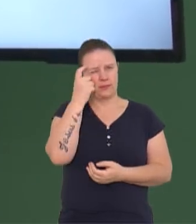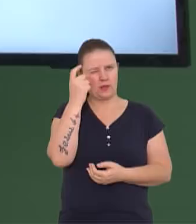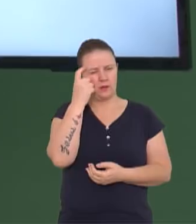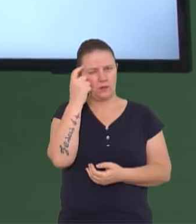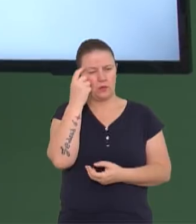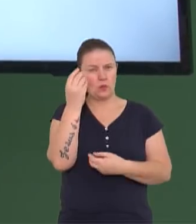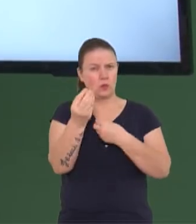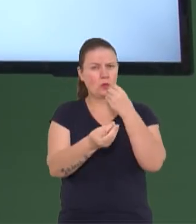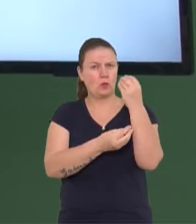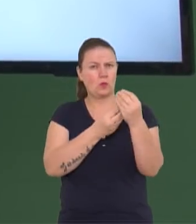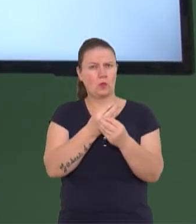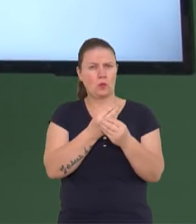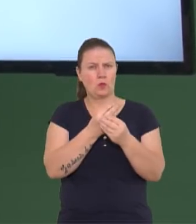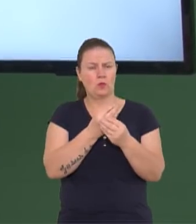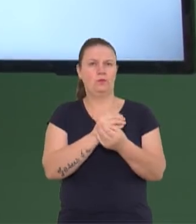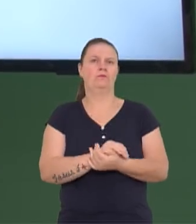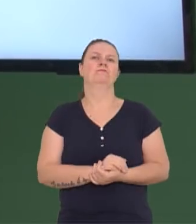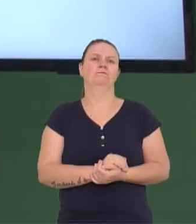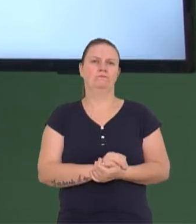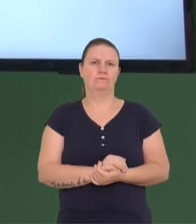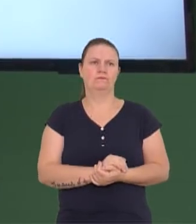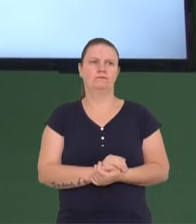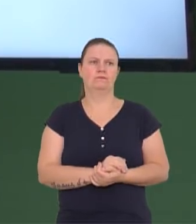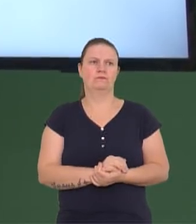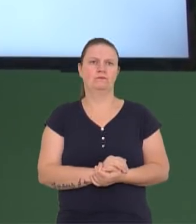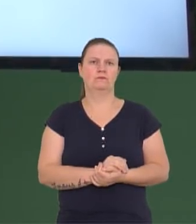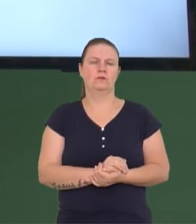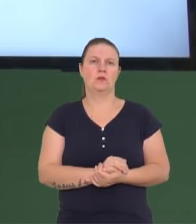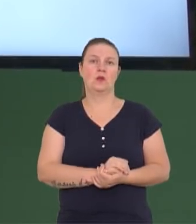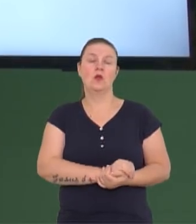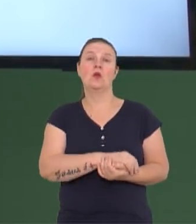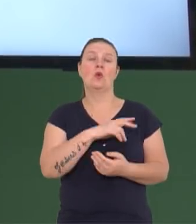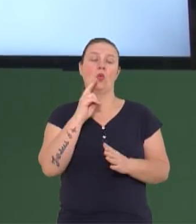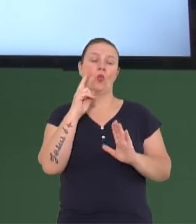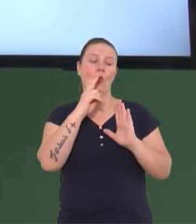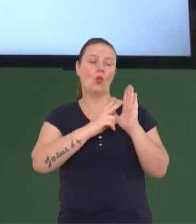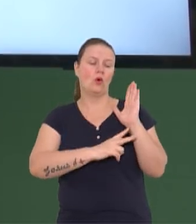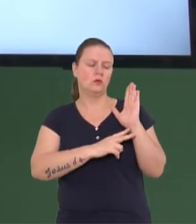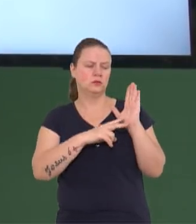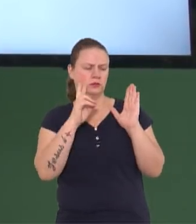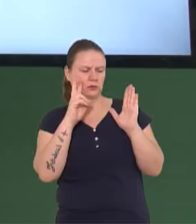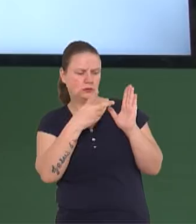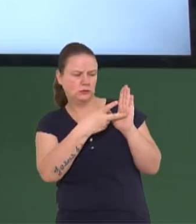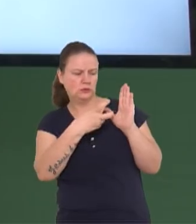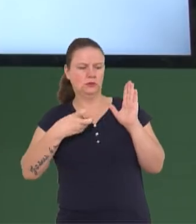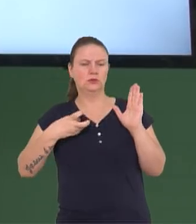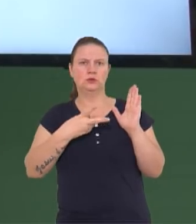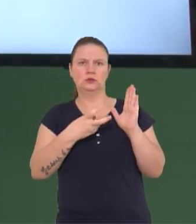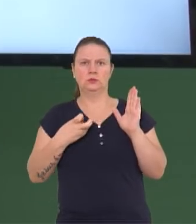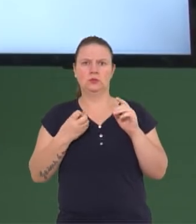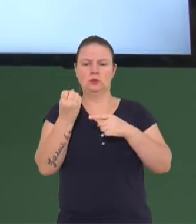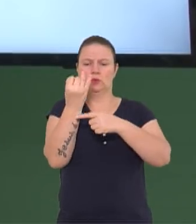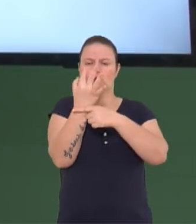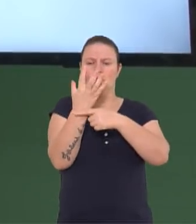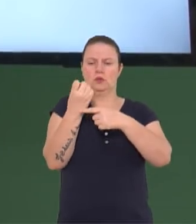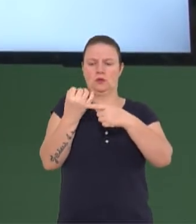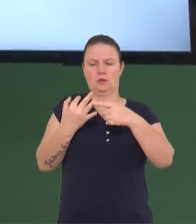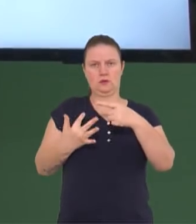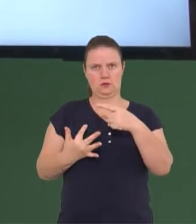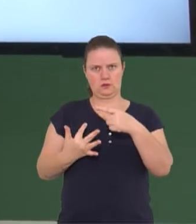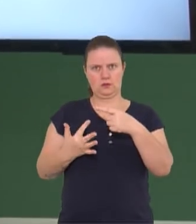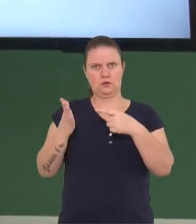como é que eu leio esse número? Como eu leio este número, já vai me dar a dica da fração que eu tenho que